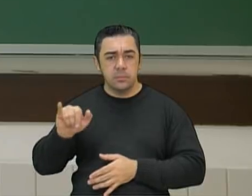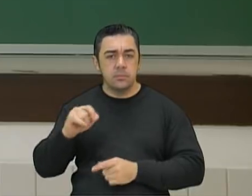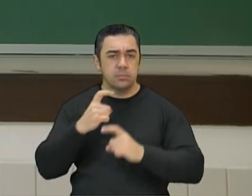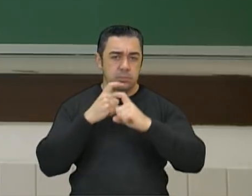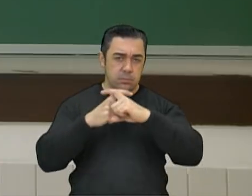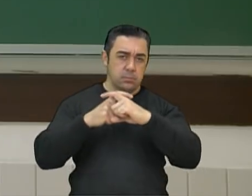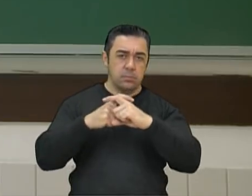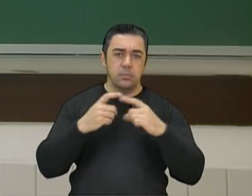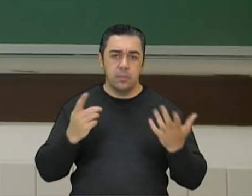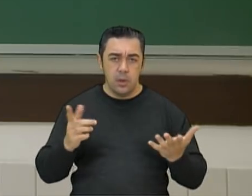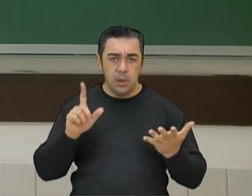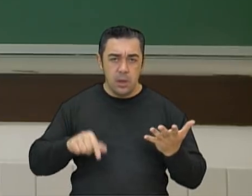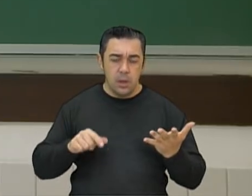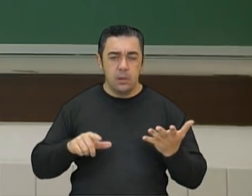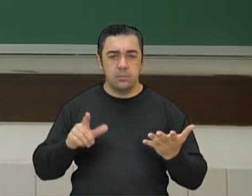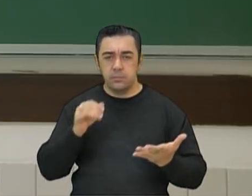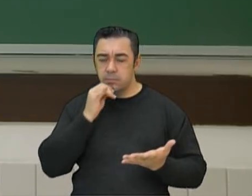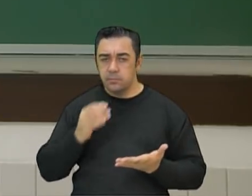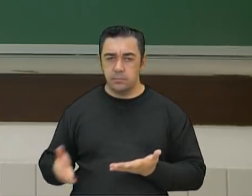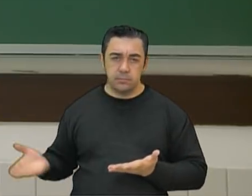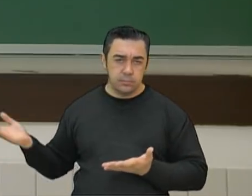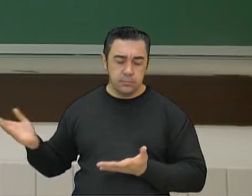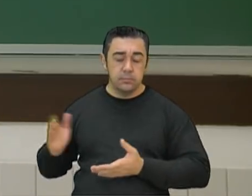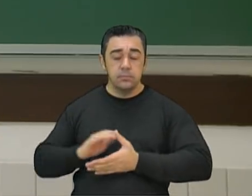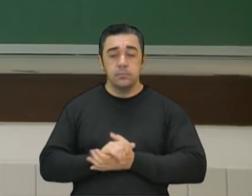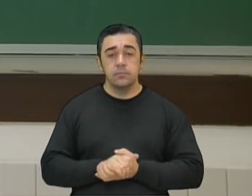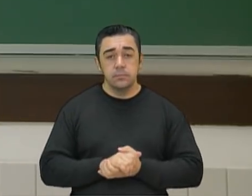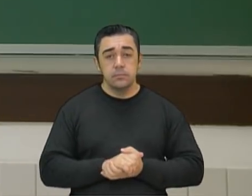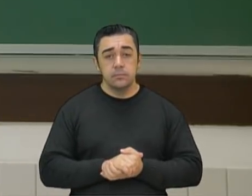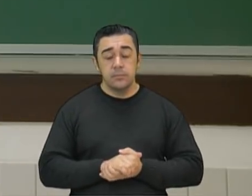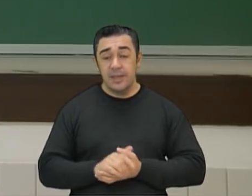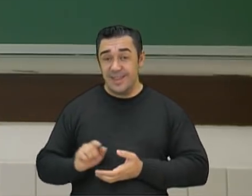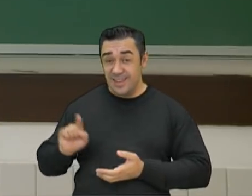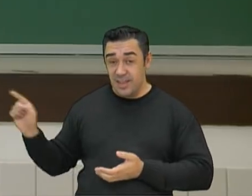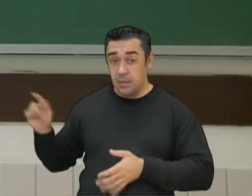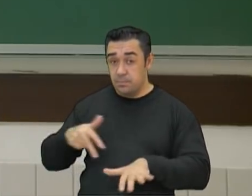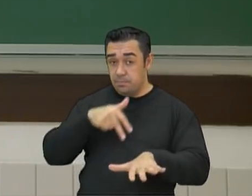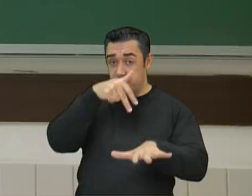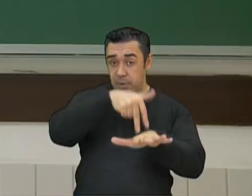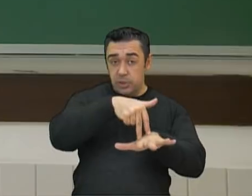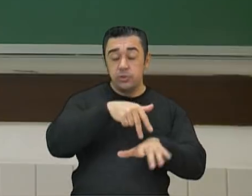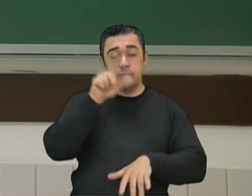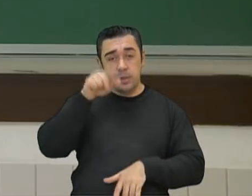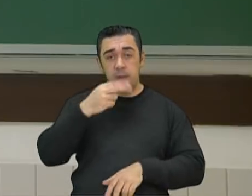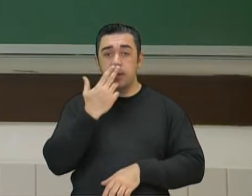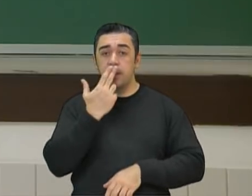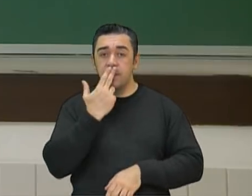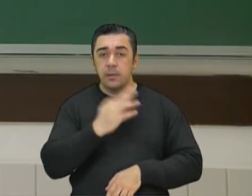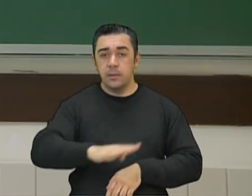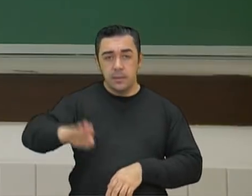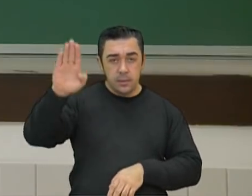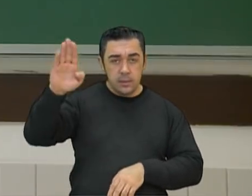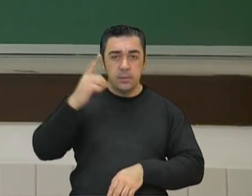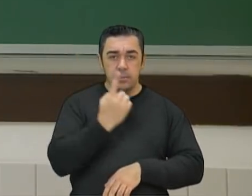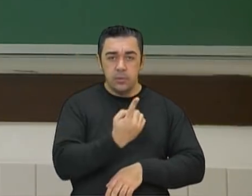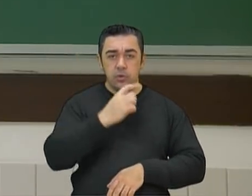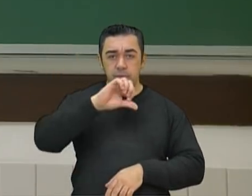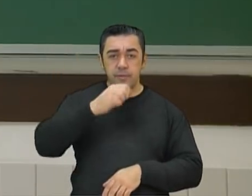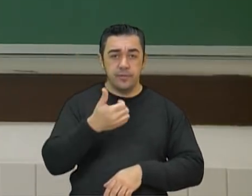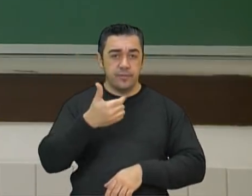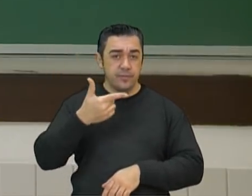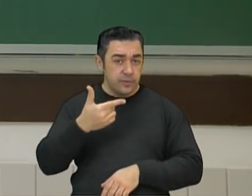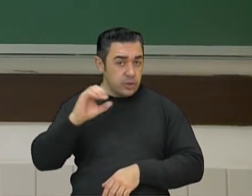Partido Nacional Socialista dos Trabalhadores Alemães. Esse partido que o Hitler assumiu a liderança aí em 1920.